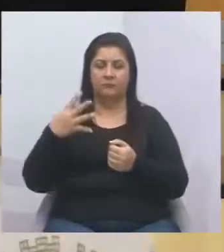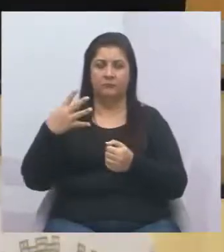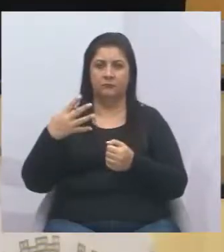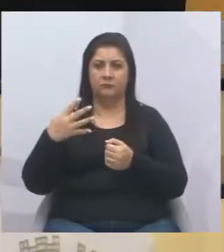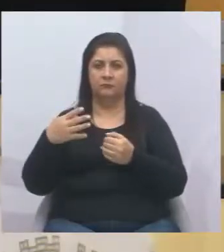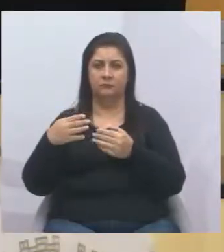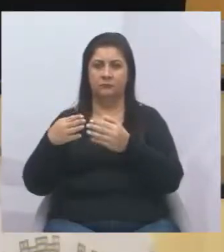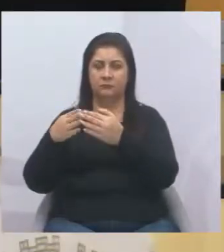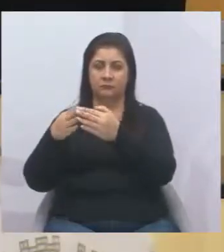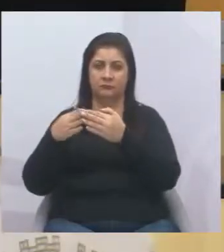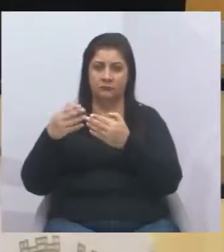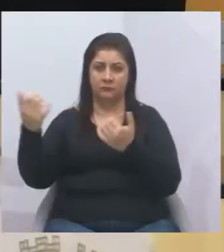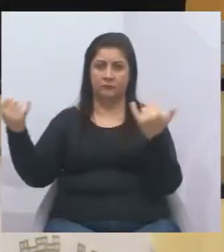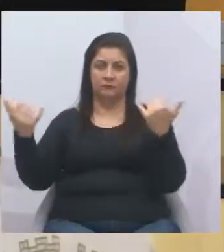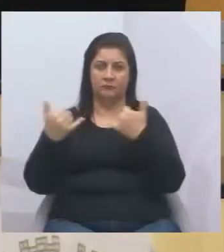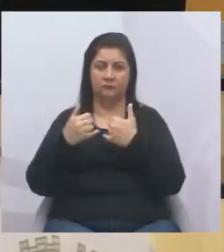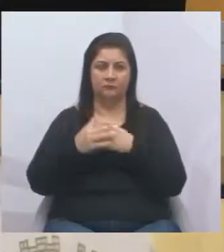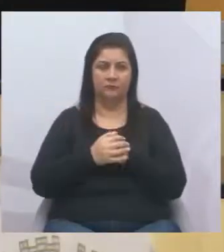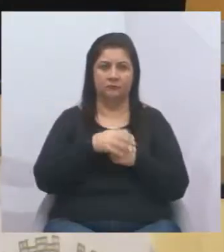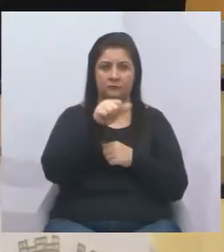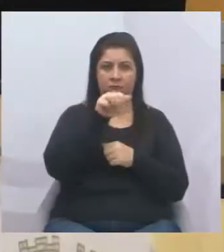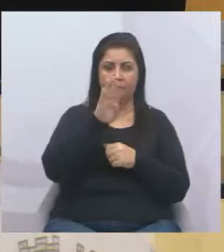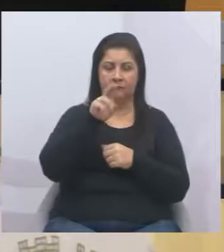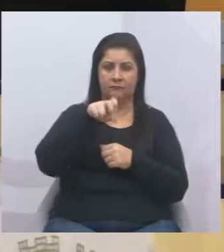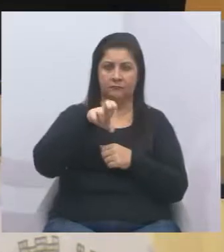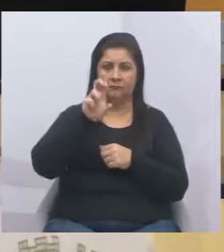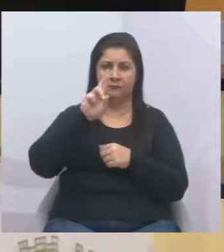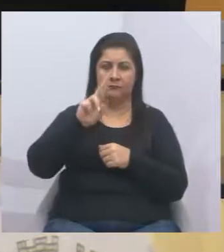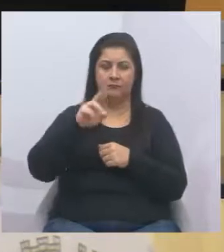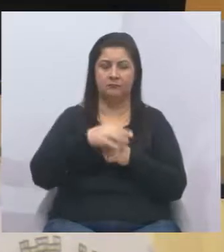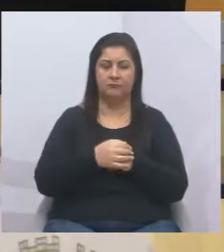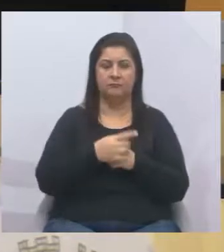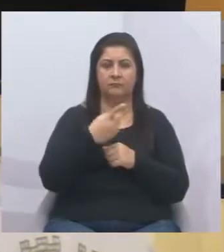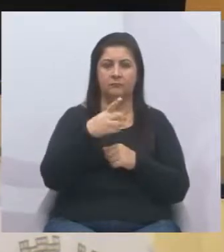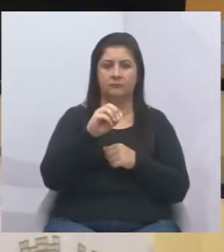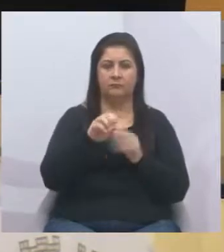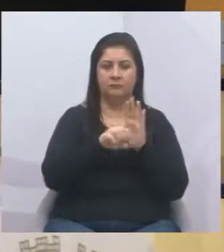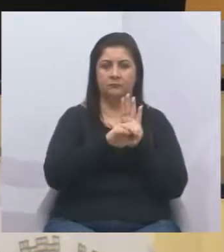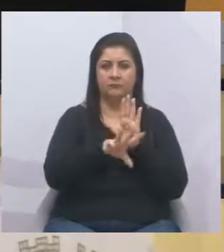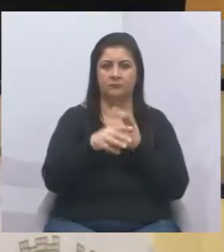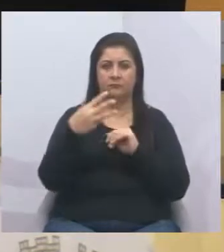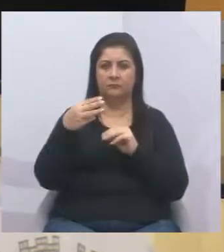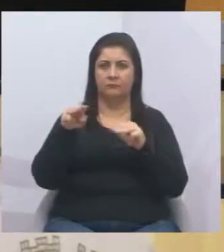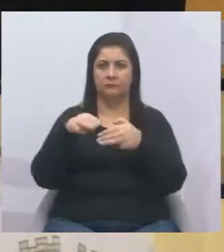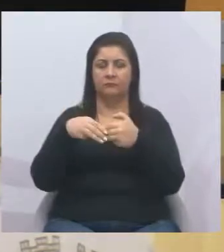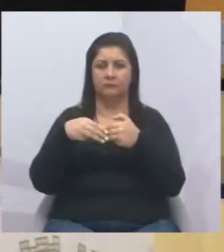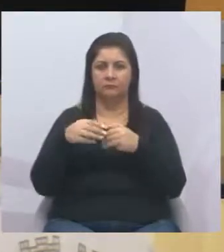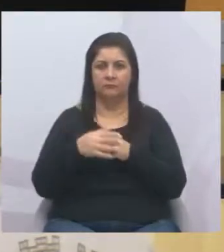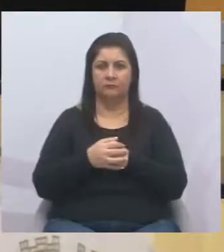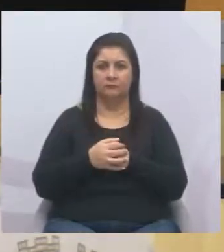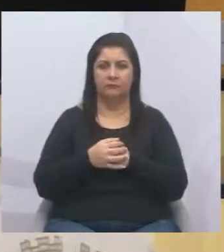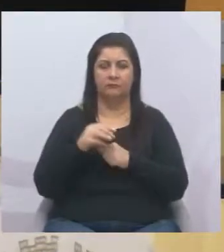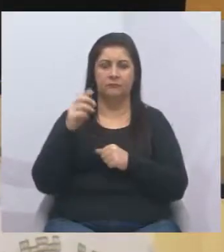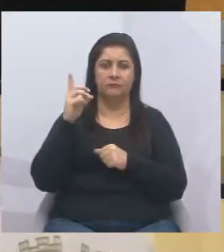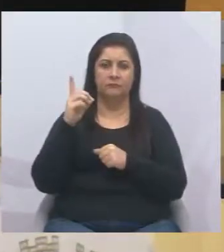informações. Abner de Madureira, 10 indicações, 3 moções. Dude, 10